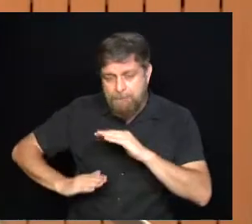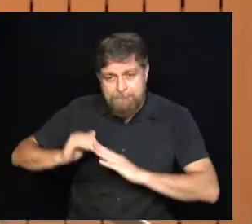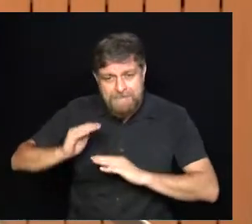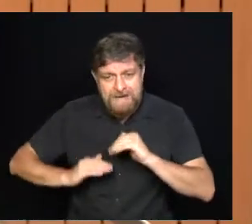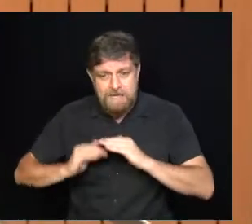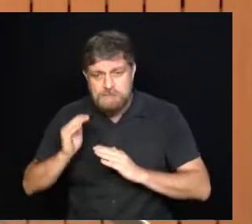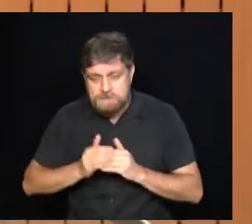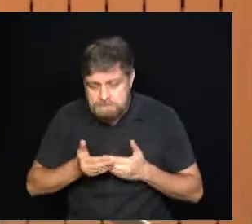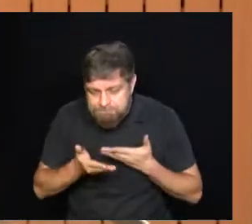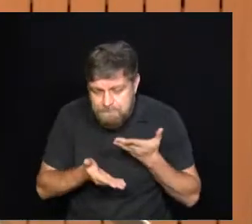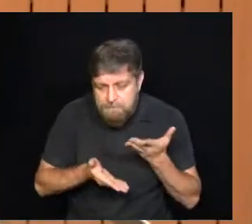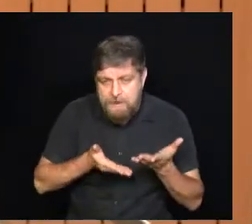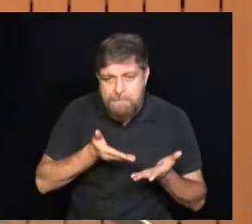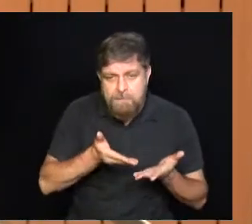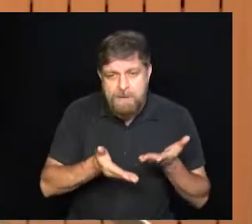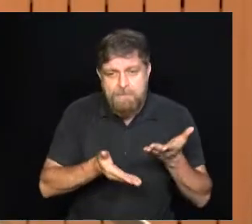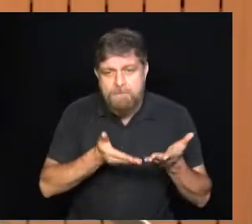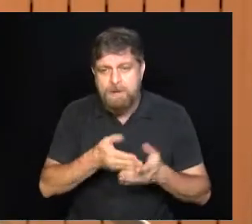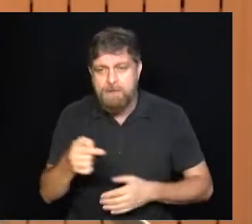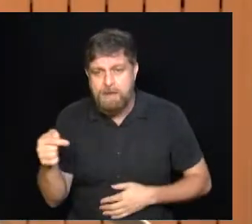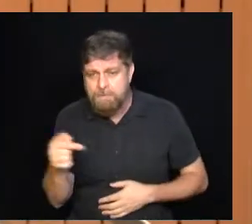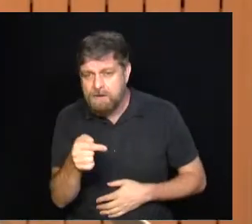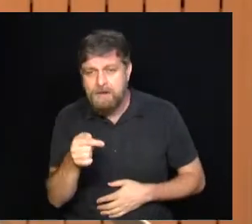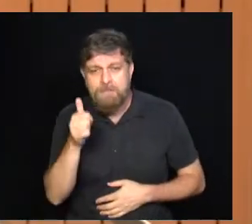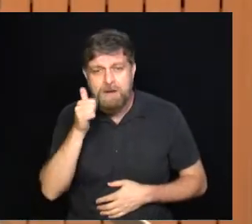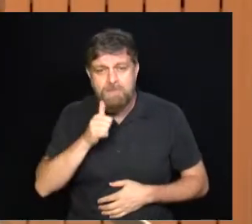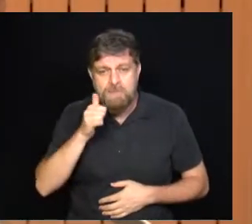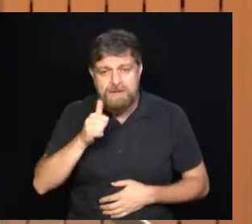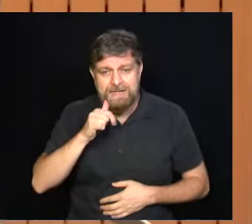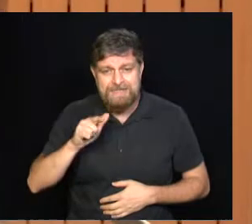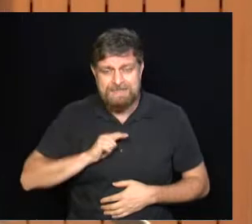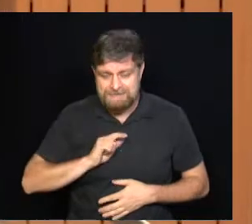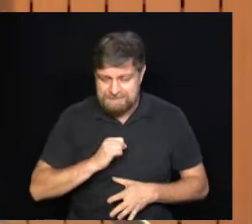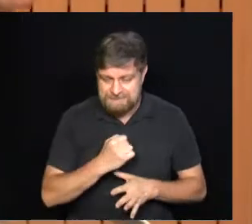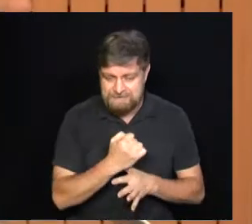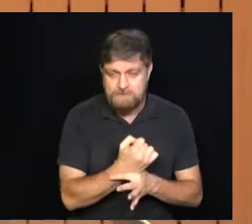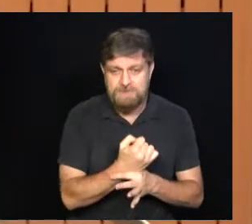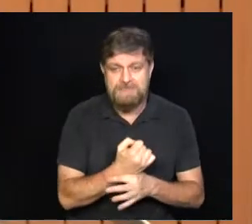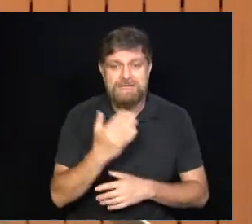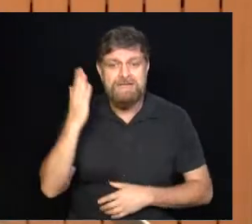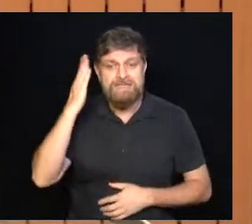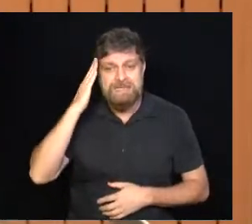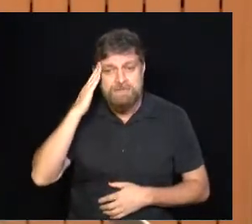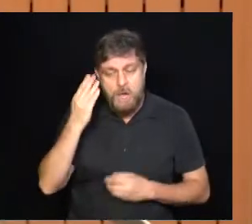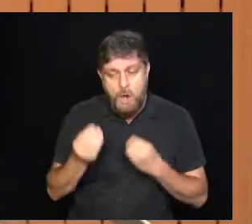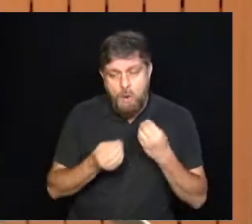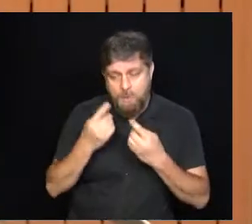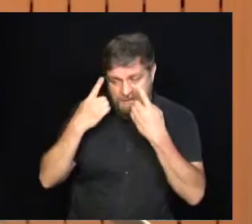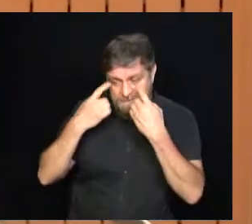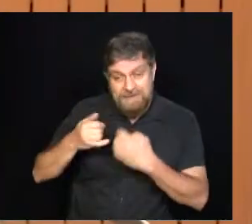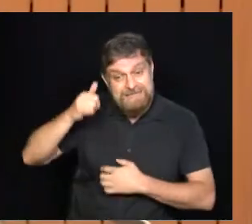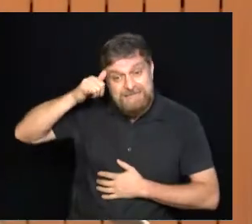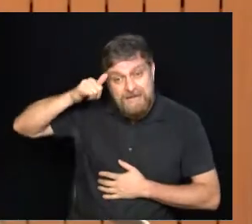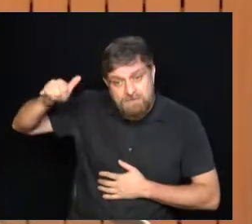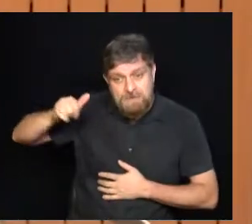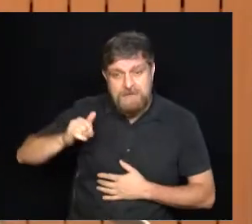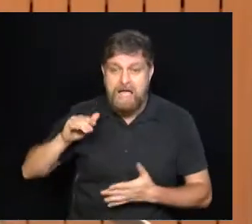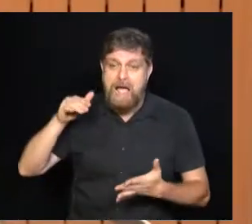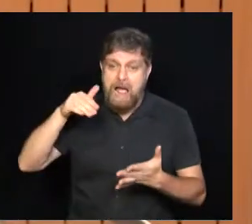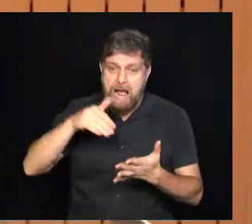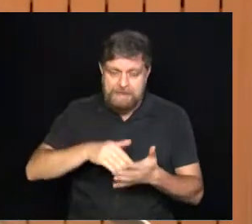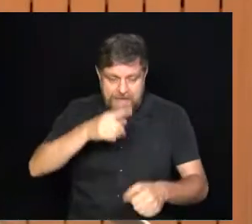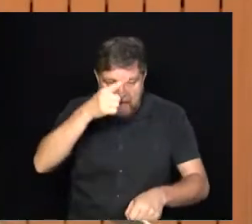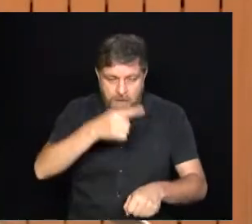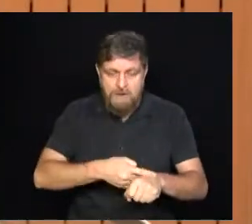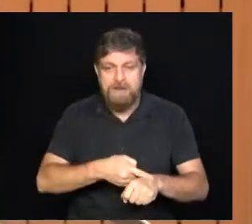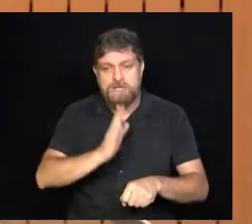ofertas e os serviços para garantir, desde a perspectiva da prevenção até o enfrentamento das